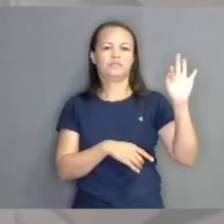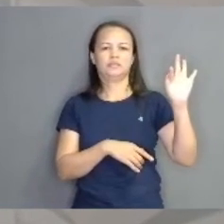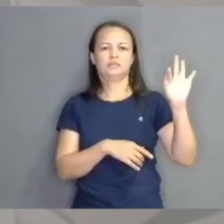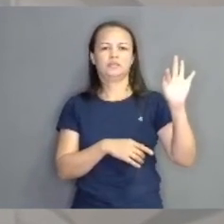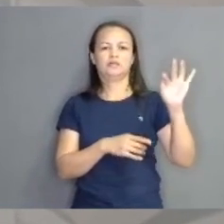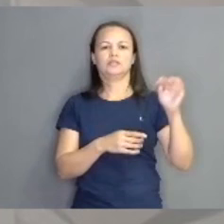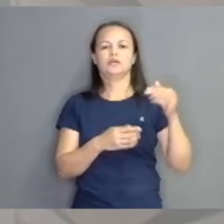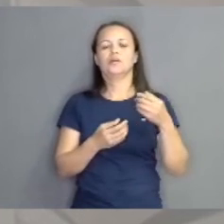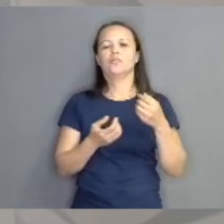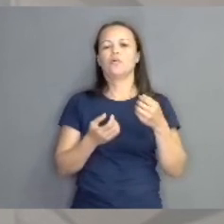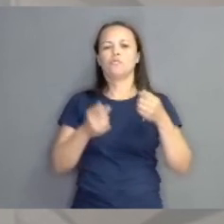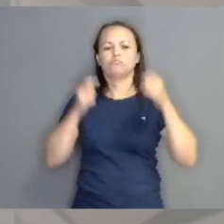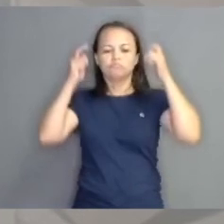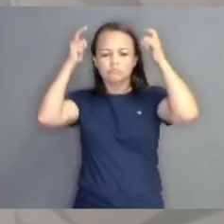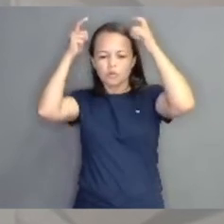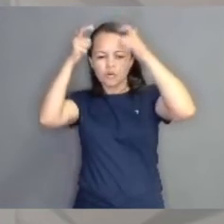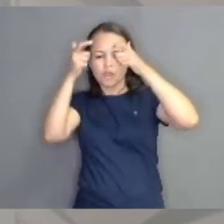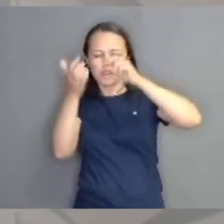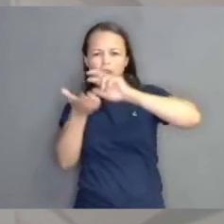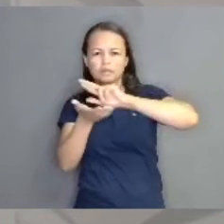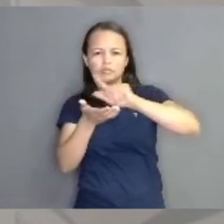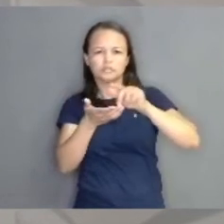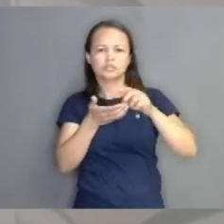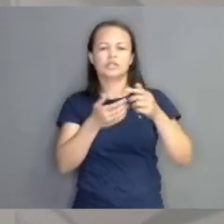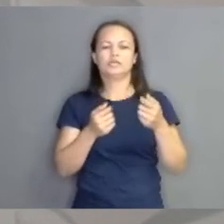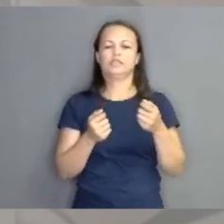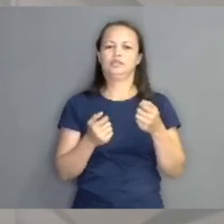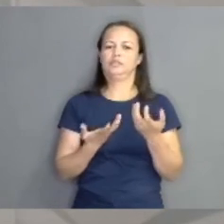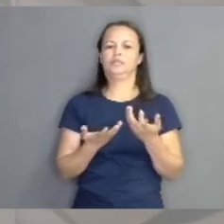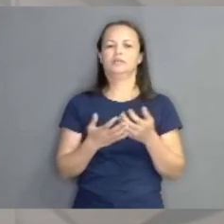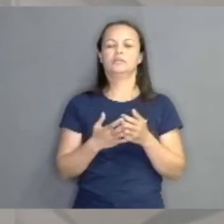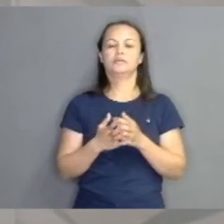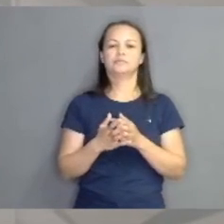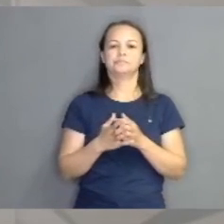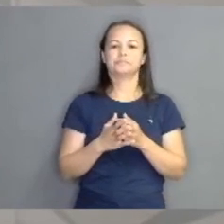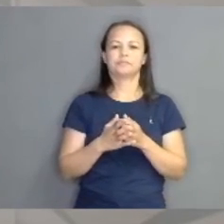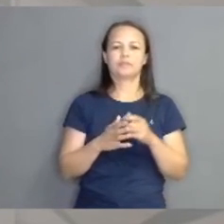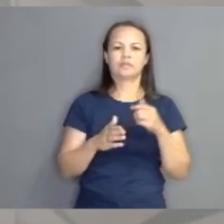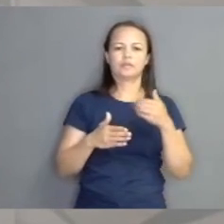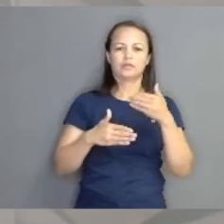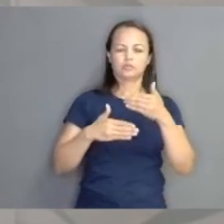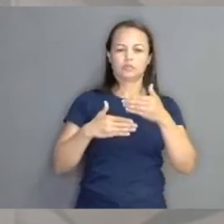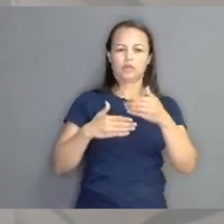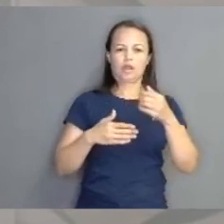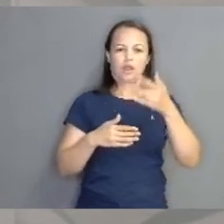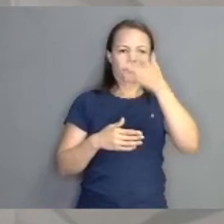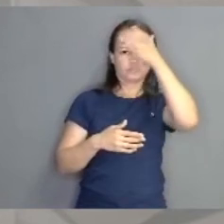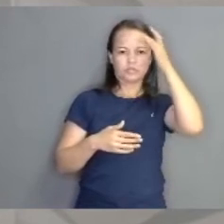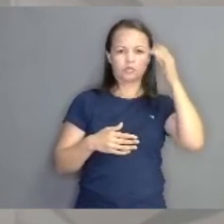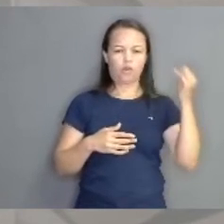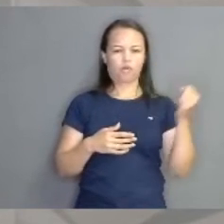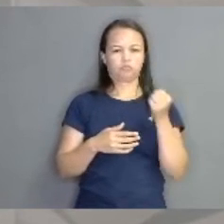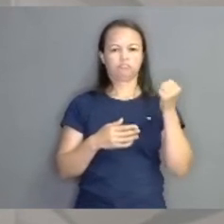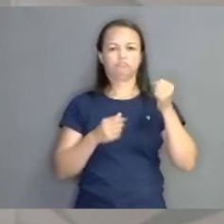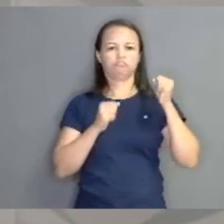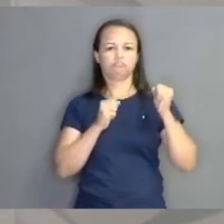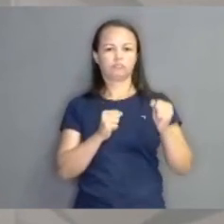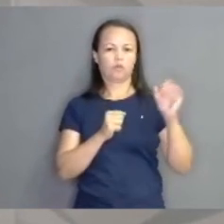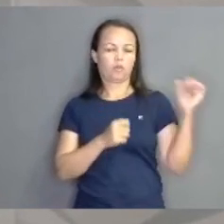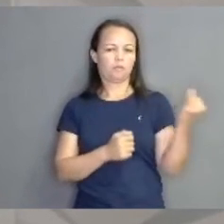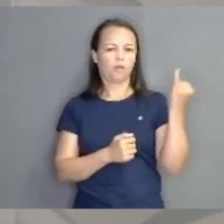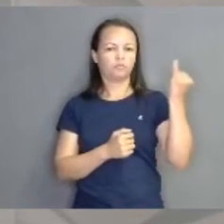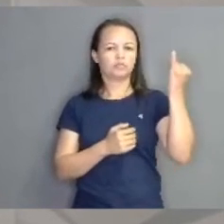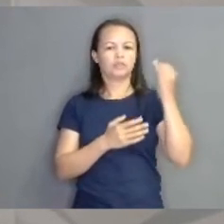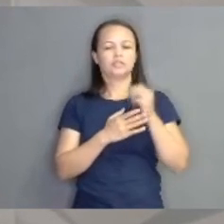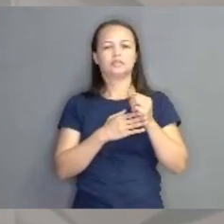com reis que abusavam da sua autoridade. Luís XIV, por exemplo, eu tinha comentado com vocês, ele utilizava